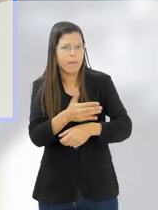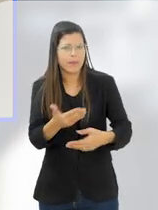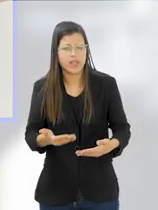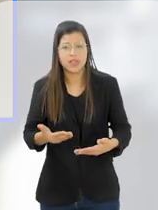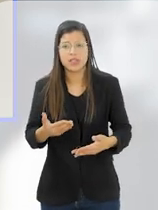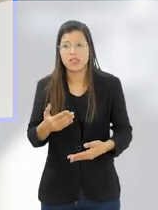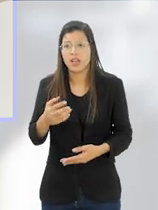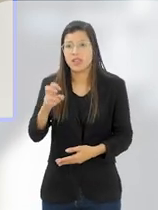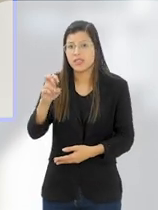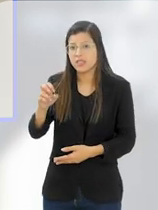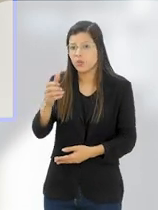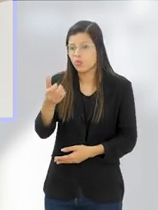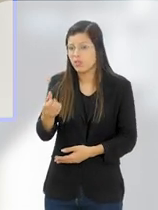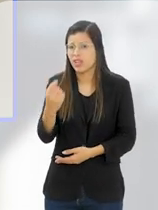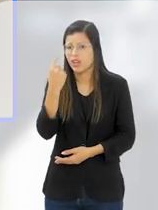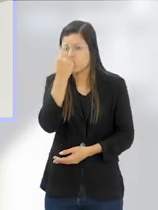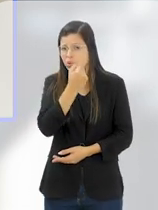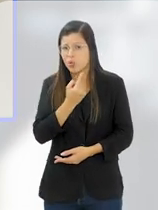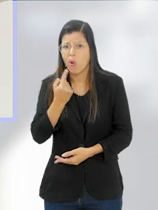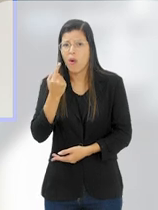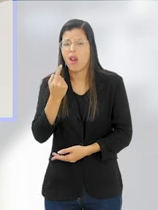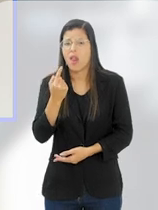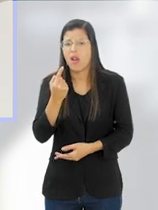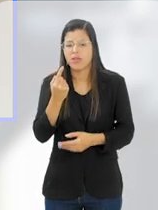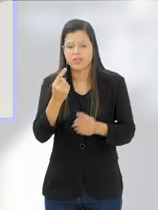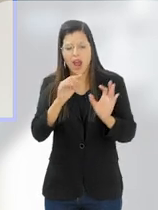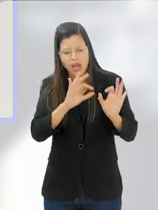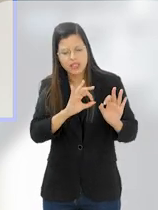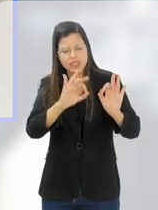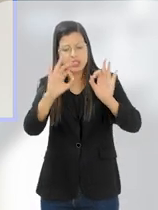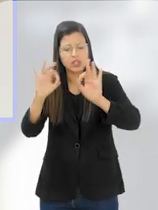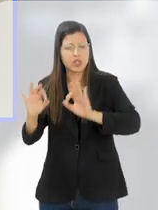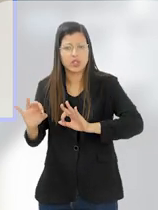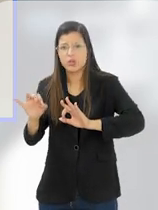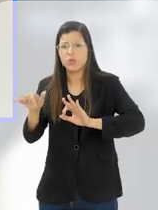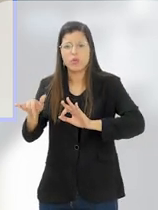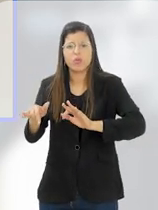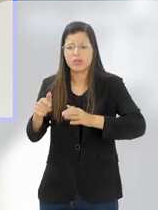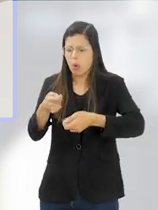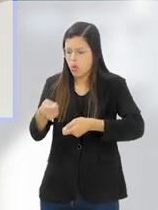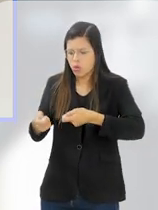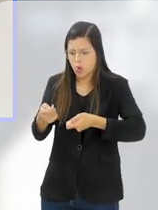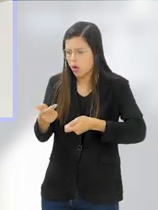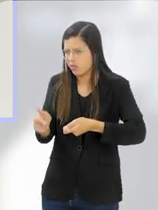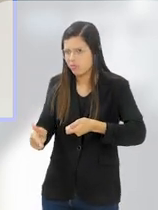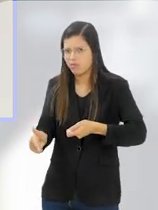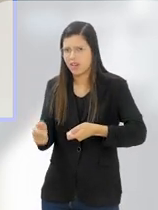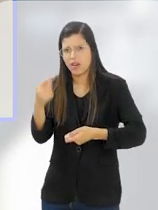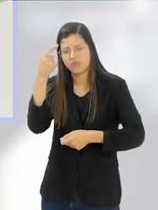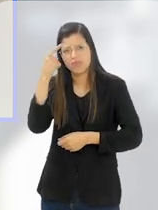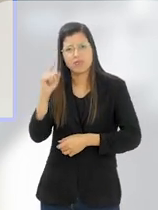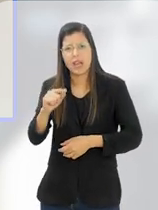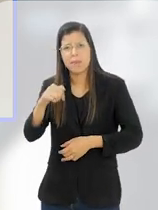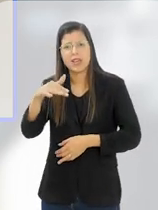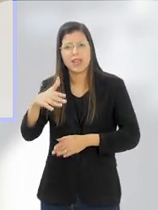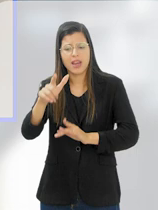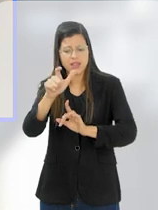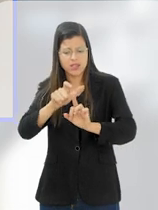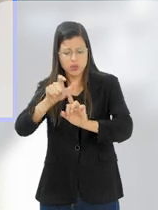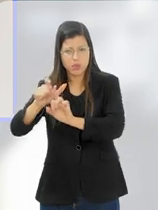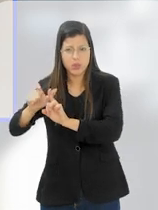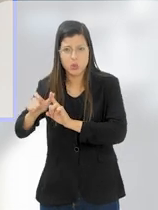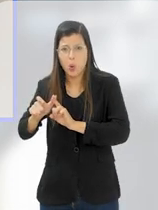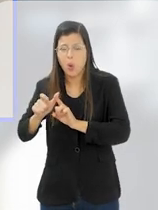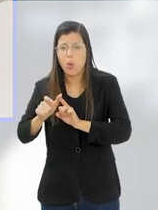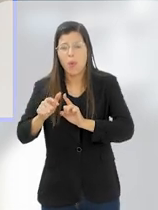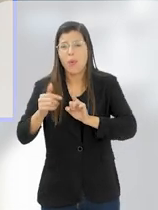passa 5, 6 horas ou mais ouvindo essa gente, que você não está controlando, que você não sabe quem é, ela está